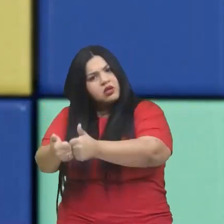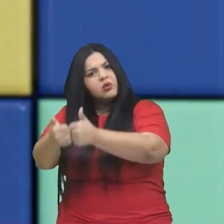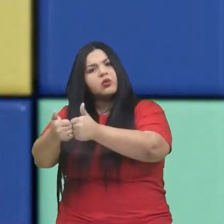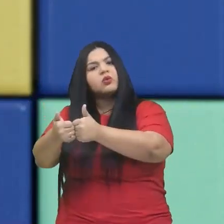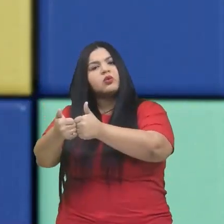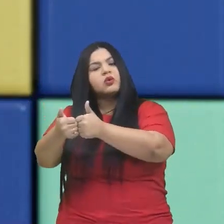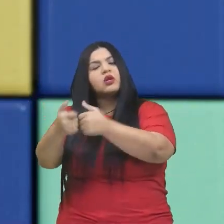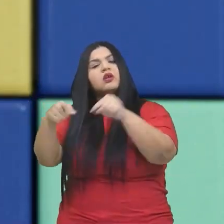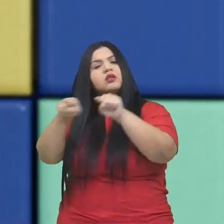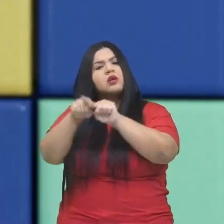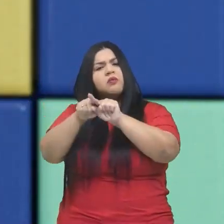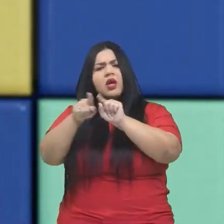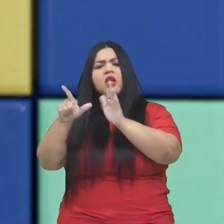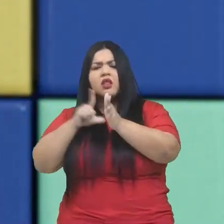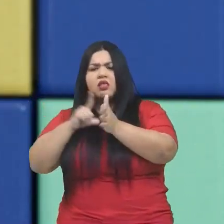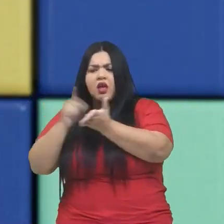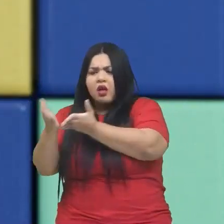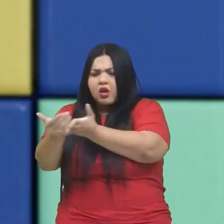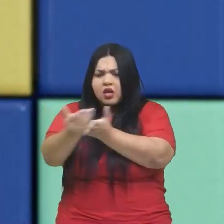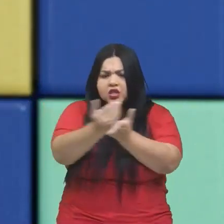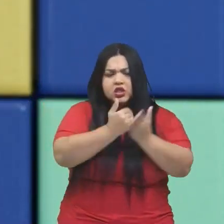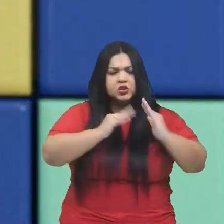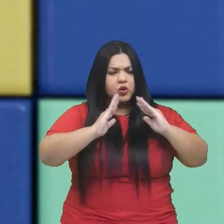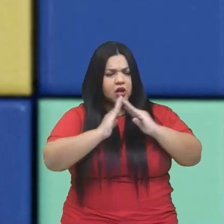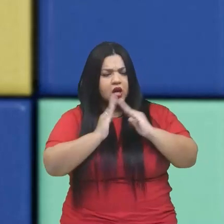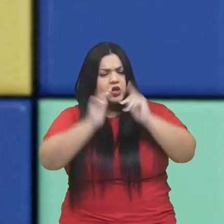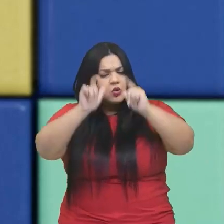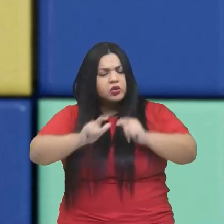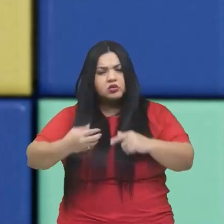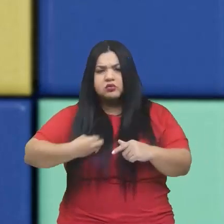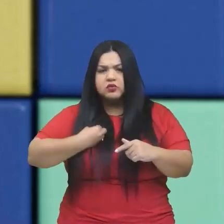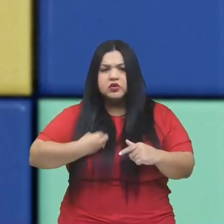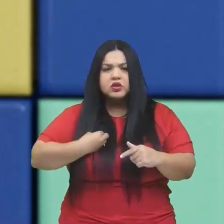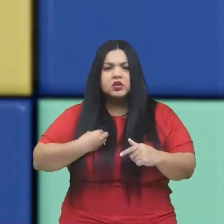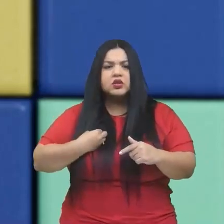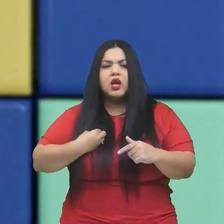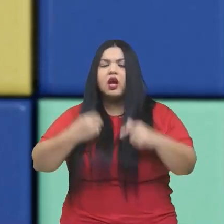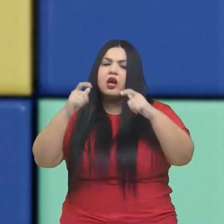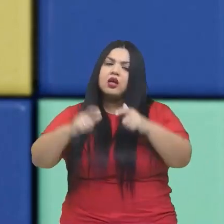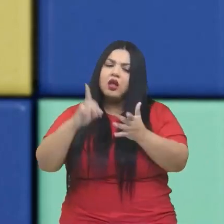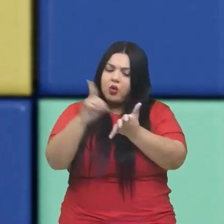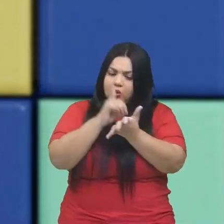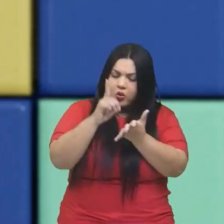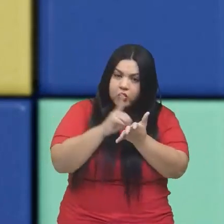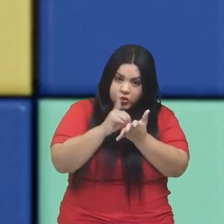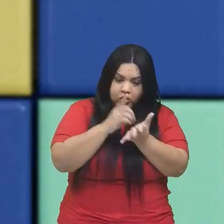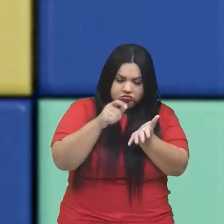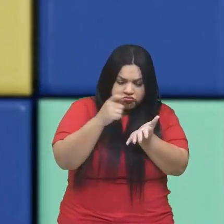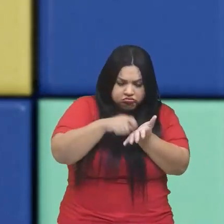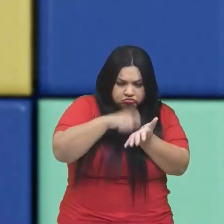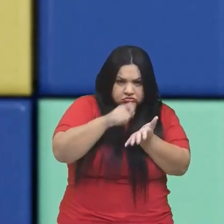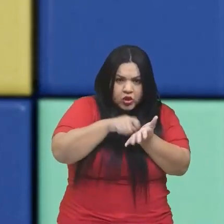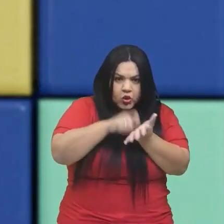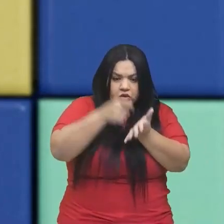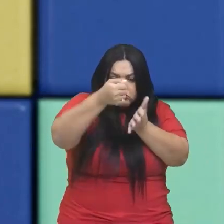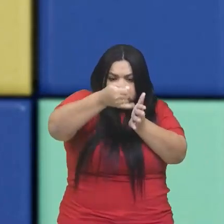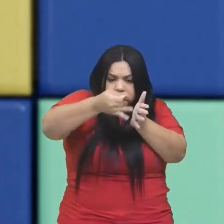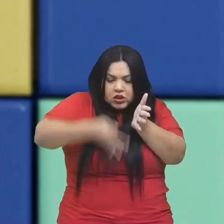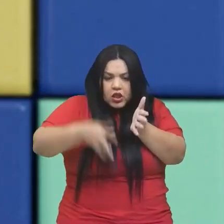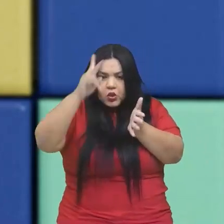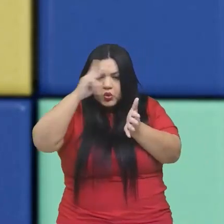tem o registro ali da casa onde eles viveram, o diário, né, da Anne contando ali as